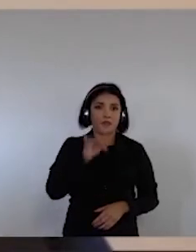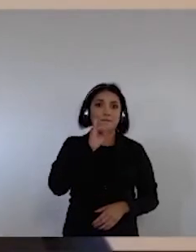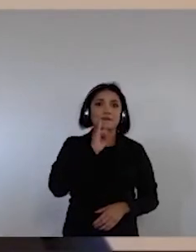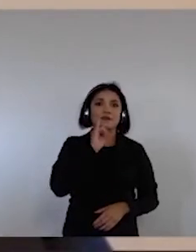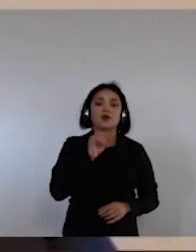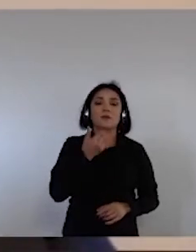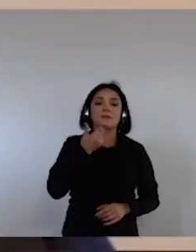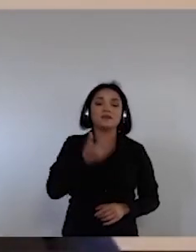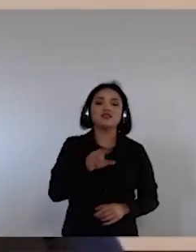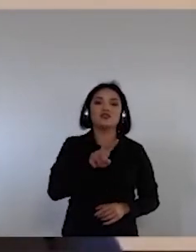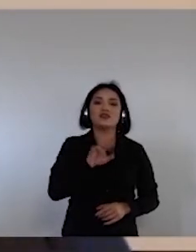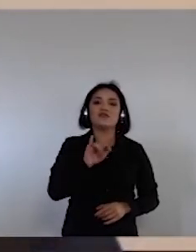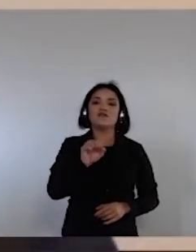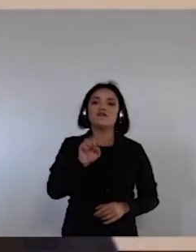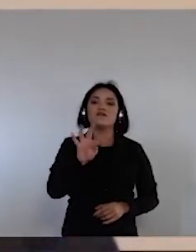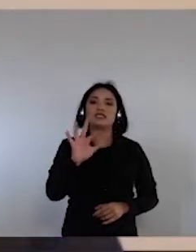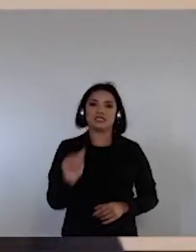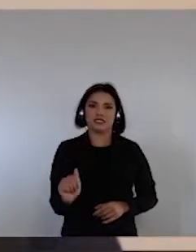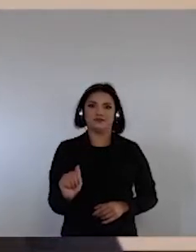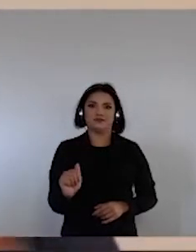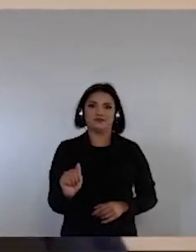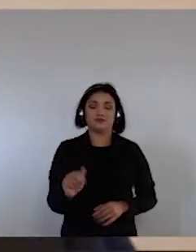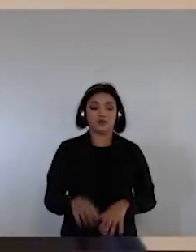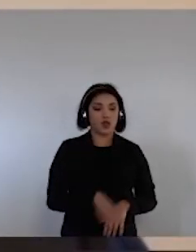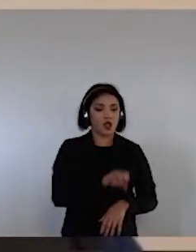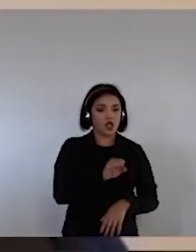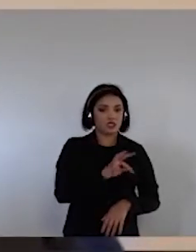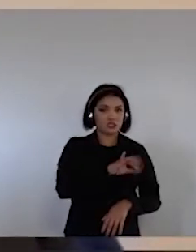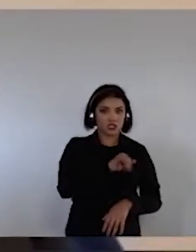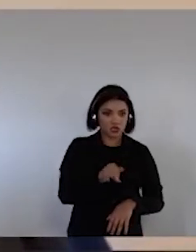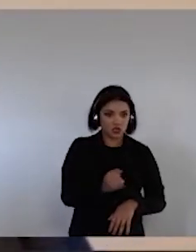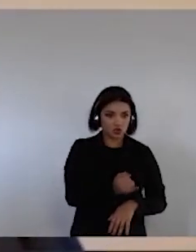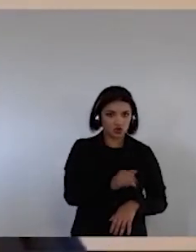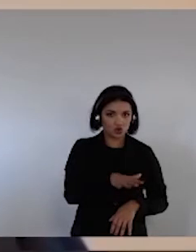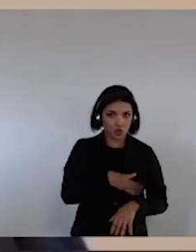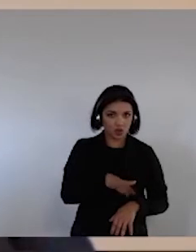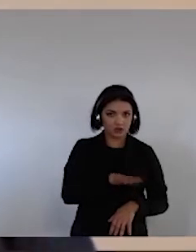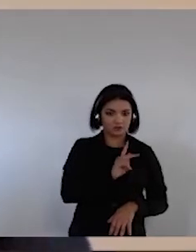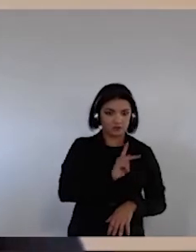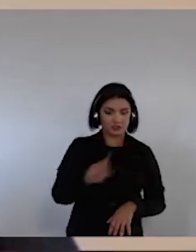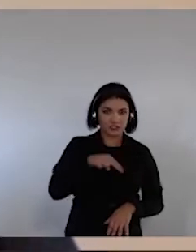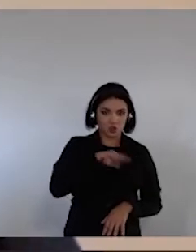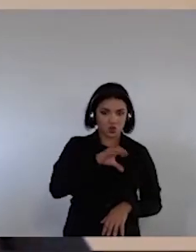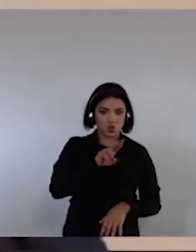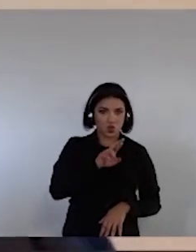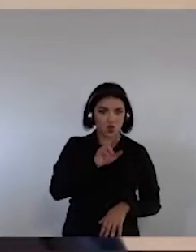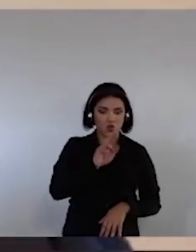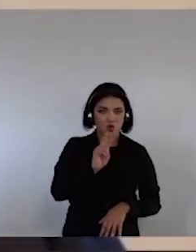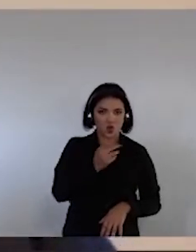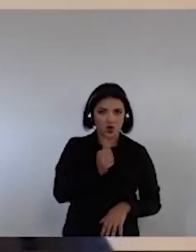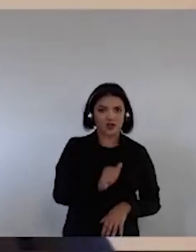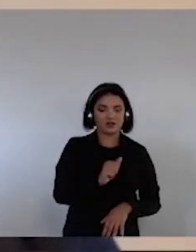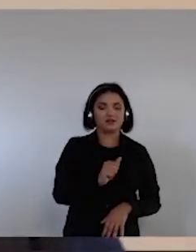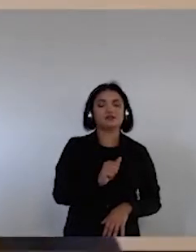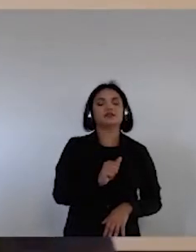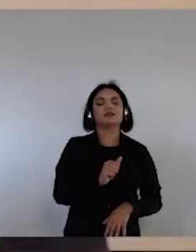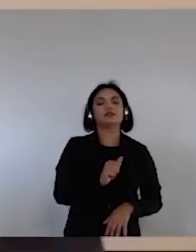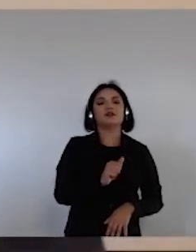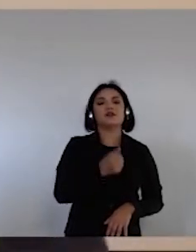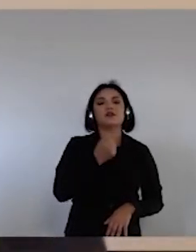juízes. E quando chega, aí já é um outro ponto que eu queria tocar, que tem acontecido em alguns tribunais, em